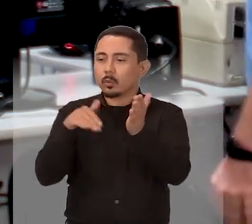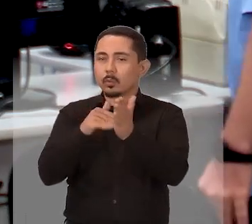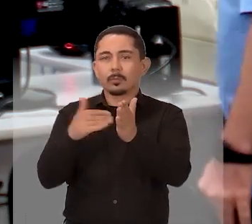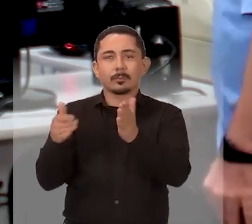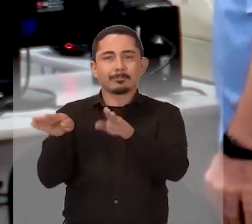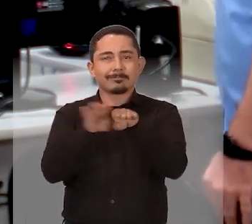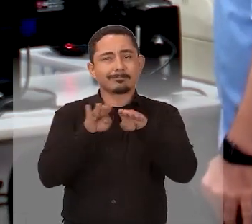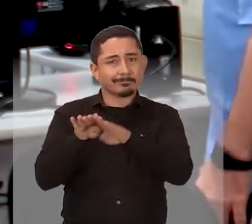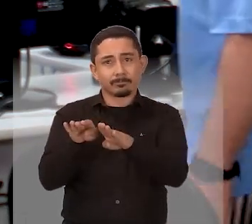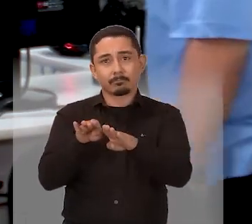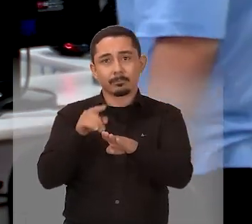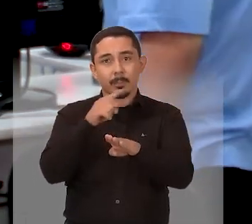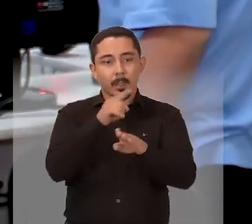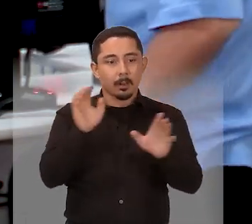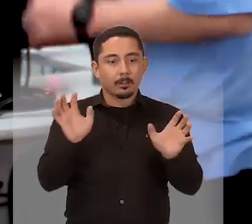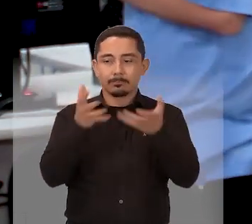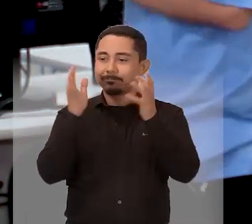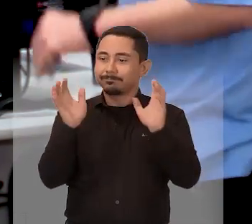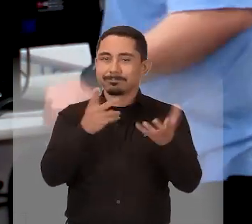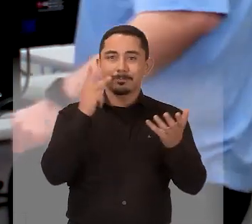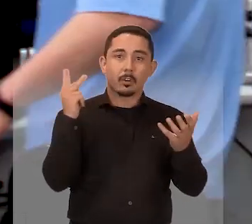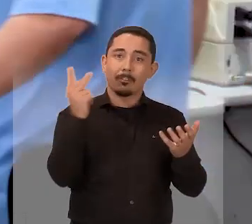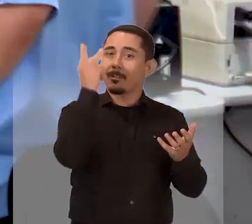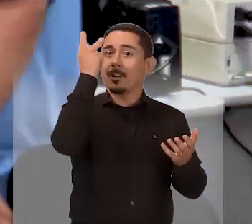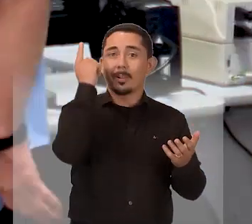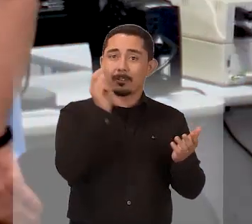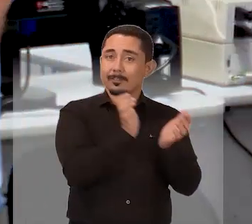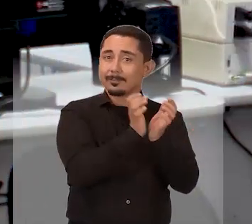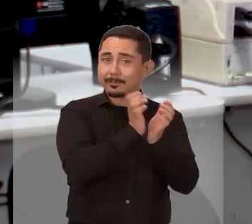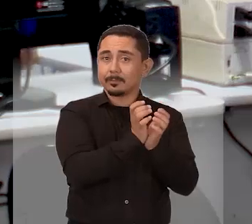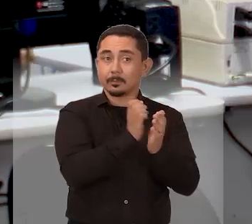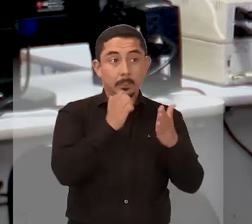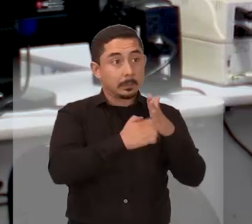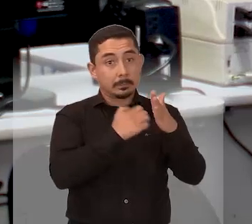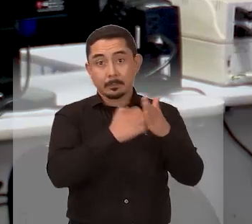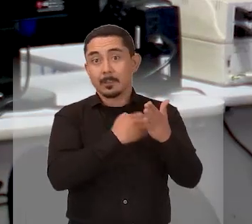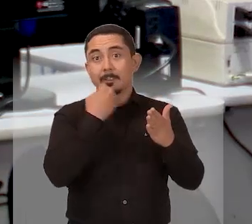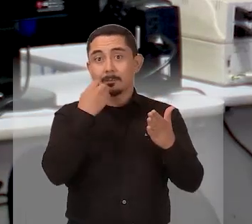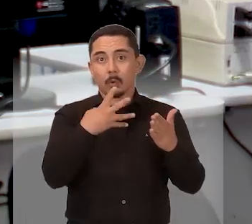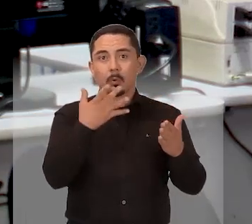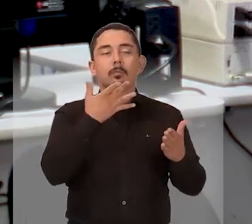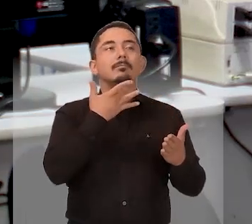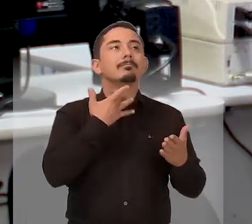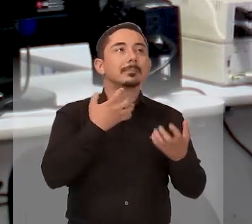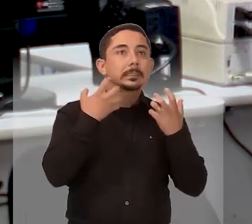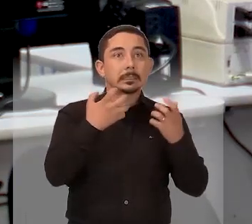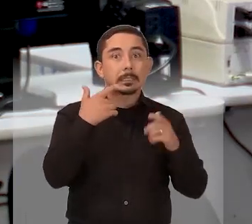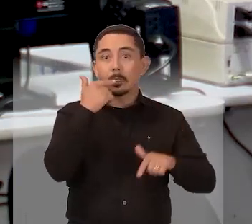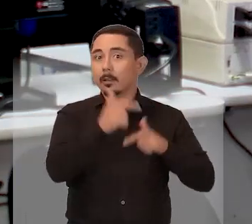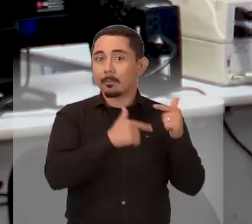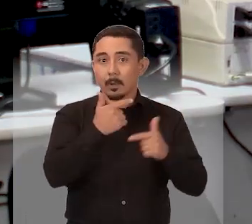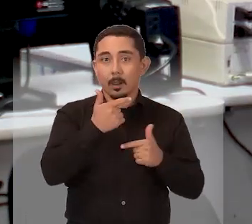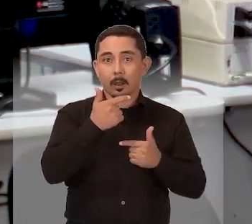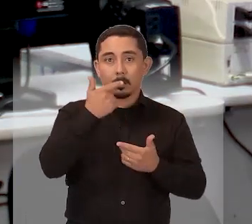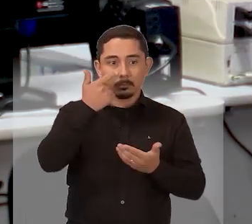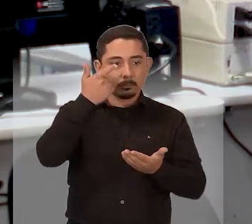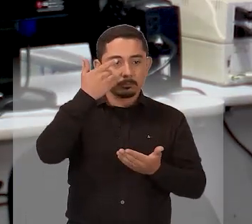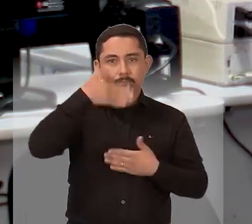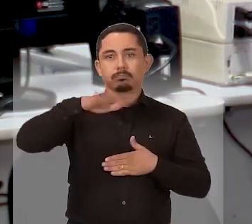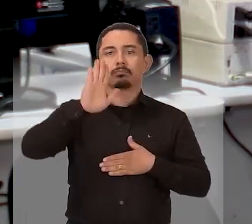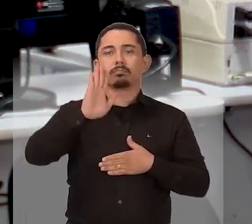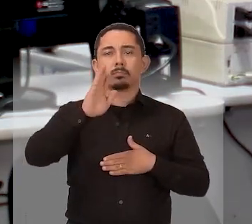trazem eles agregam muito valor, né, a essa equipe, a essa empresa, a questão de vontade de trabalhar,